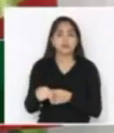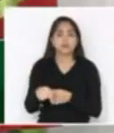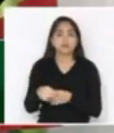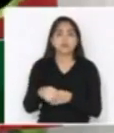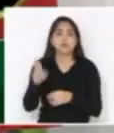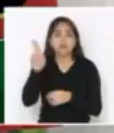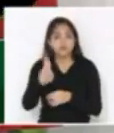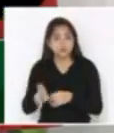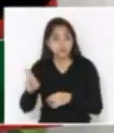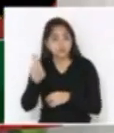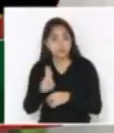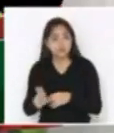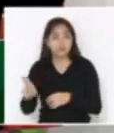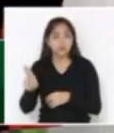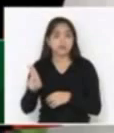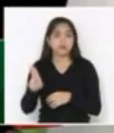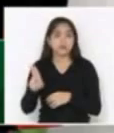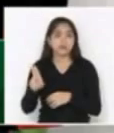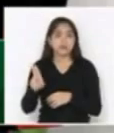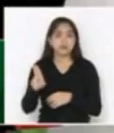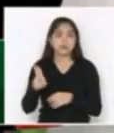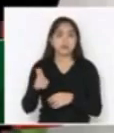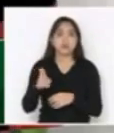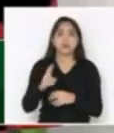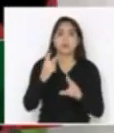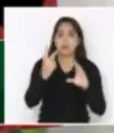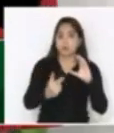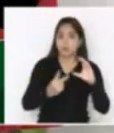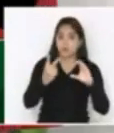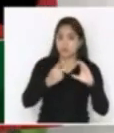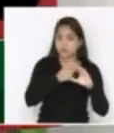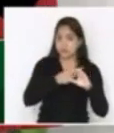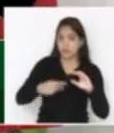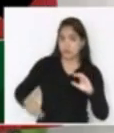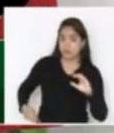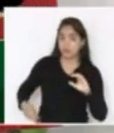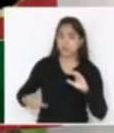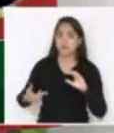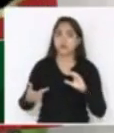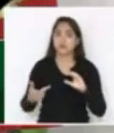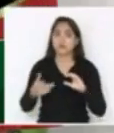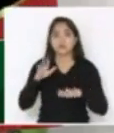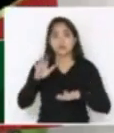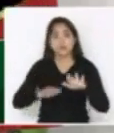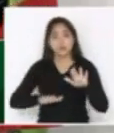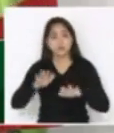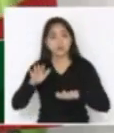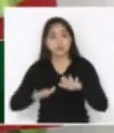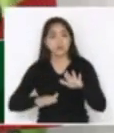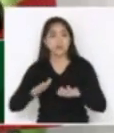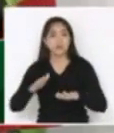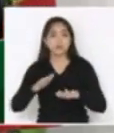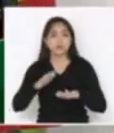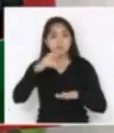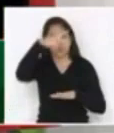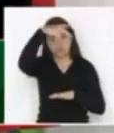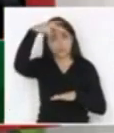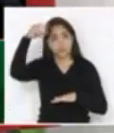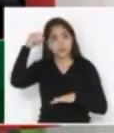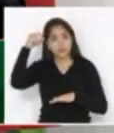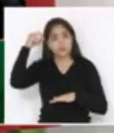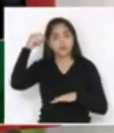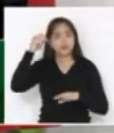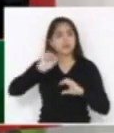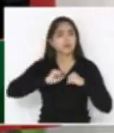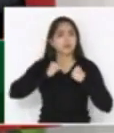né? Vai ser usado pelo presidente da Câmara, vai ser usado, talvez, pelo o próprio prefeito, para defender